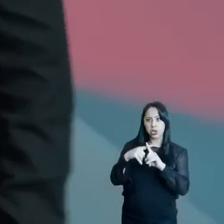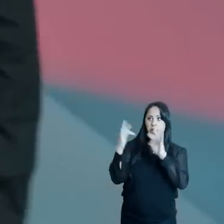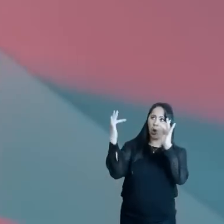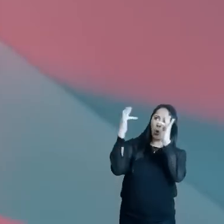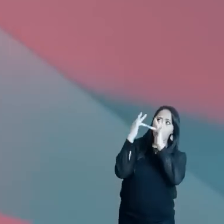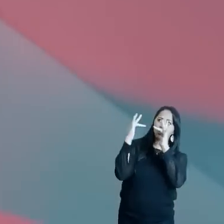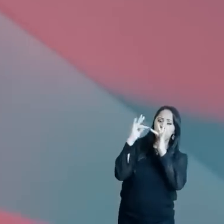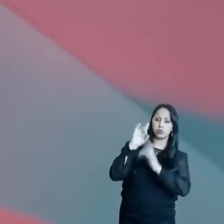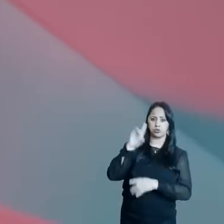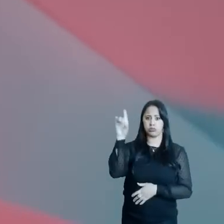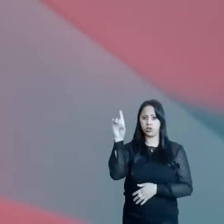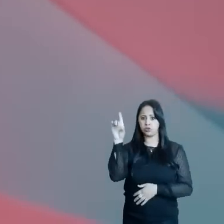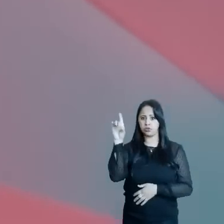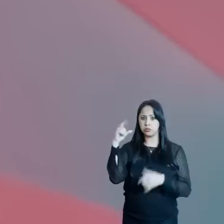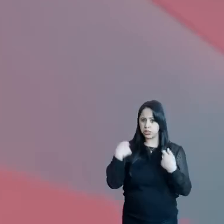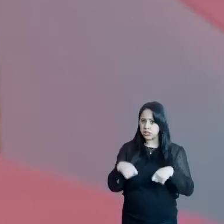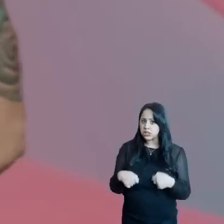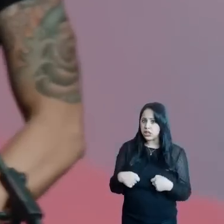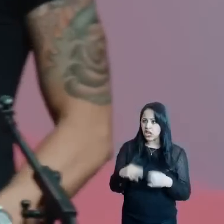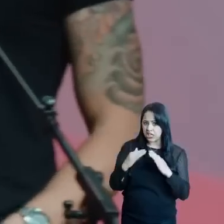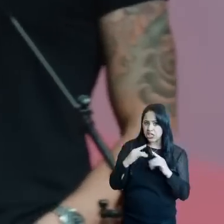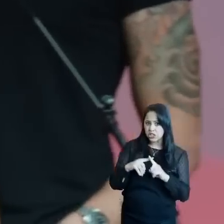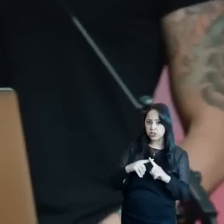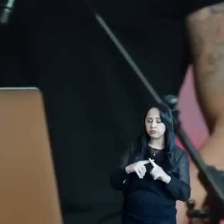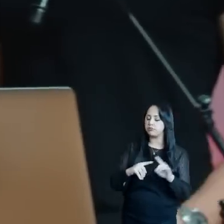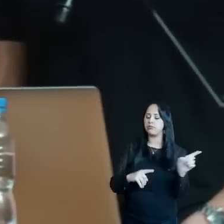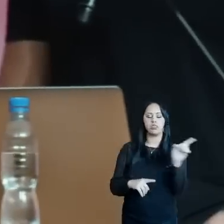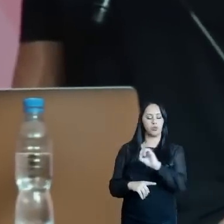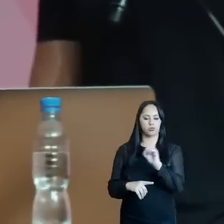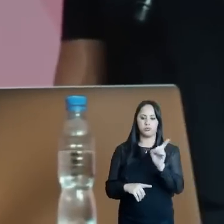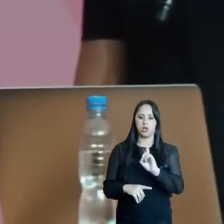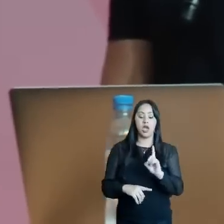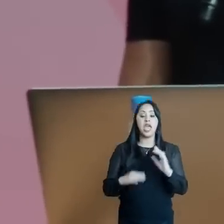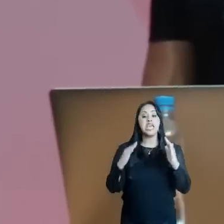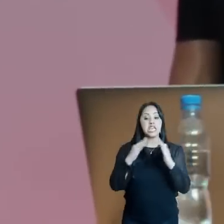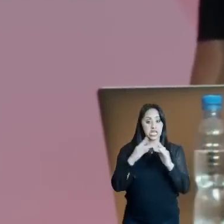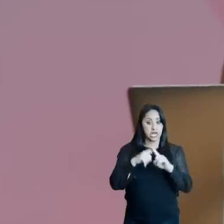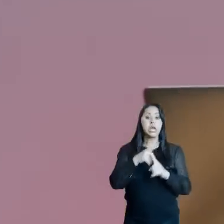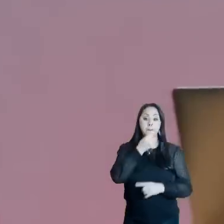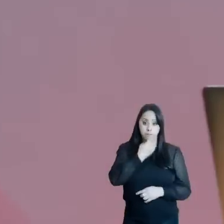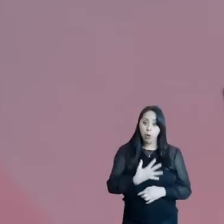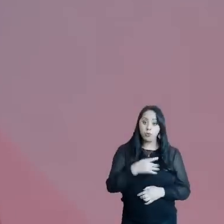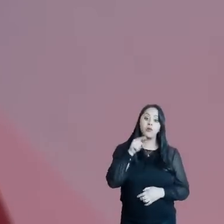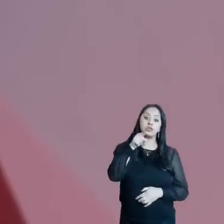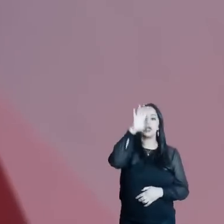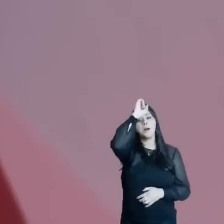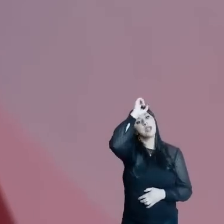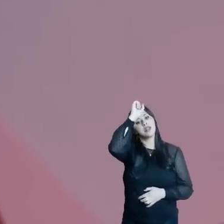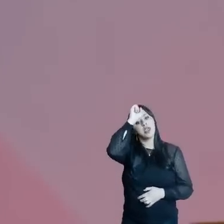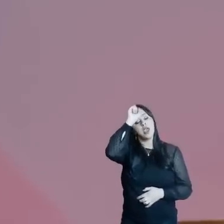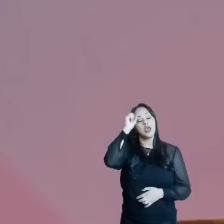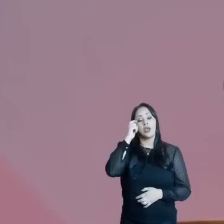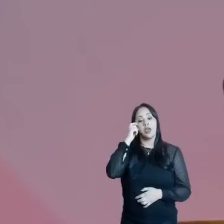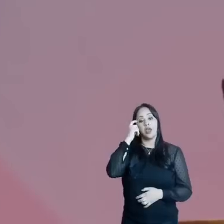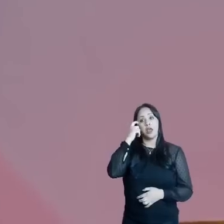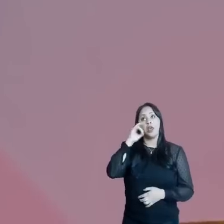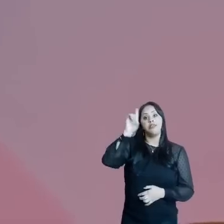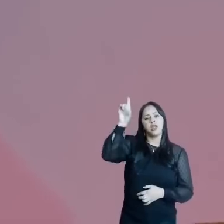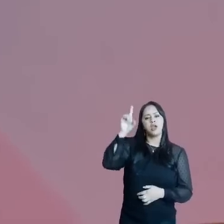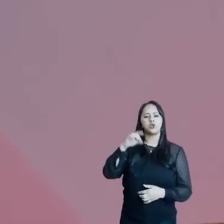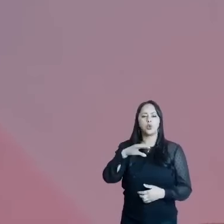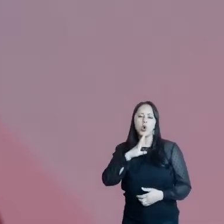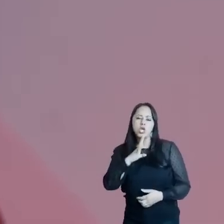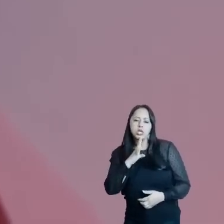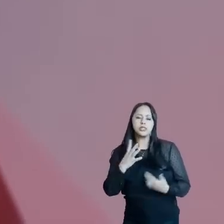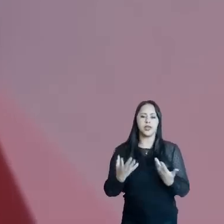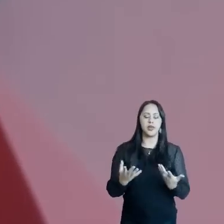preciso ir à igreja para se conectar com Deus, não. Deus está aqui, ó, dentro de você. É preciso ir à igreja para você aprender sobre Deus. É preciso ir à igreja